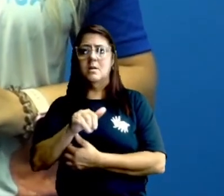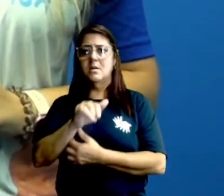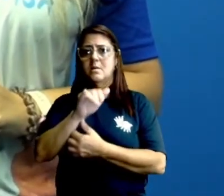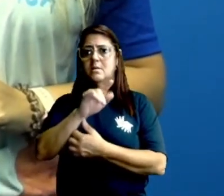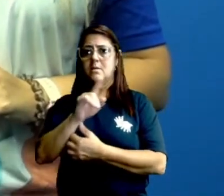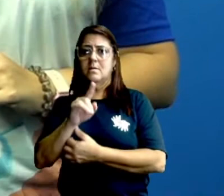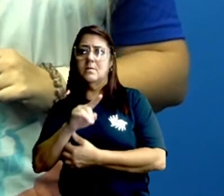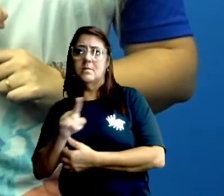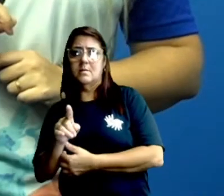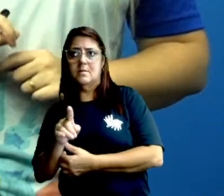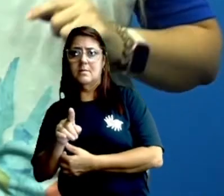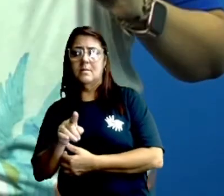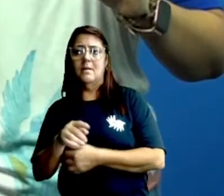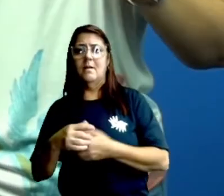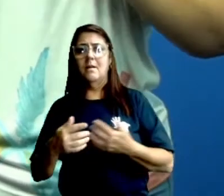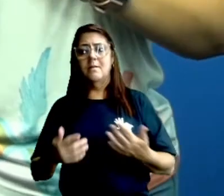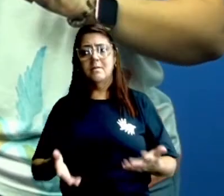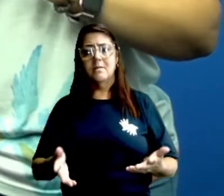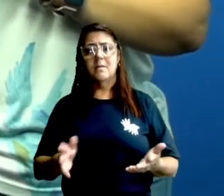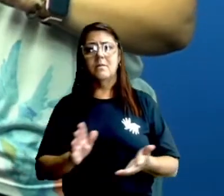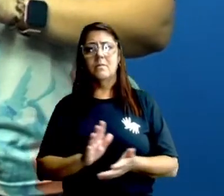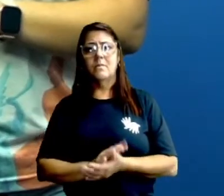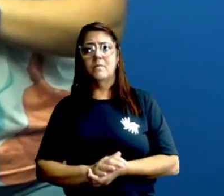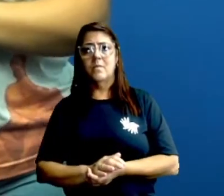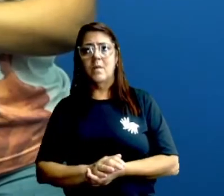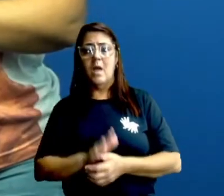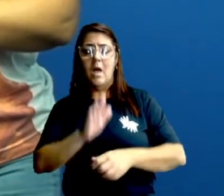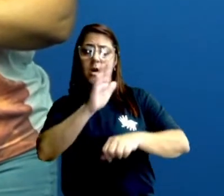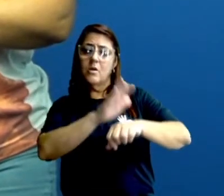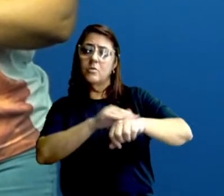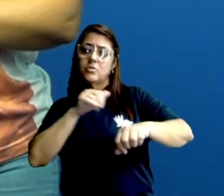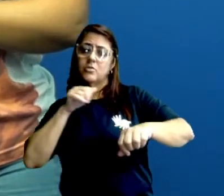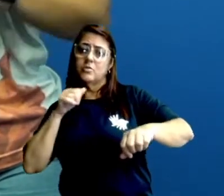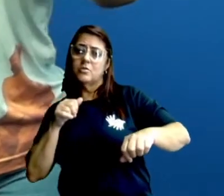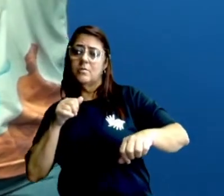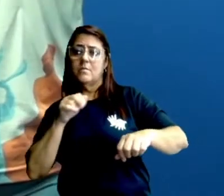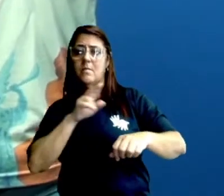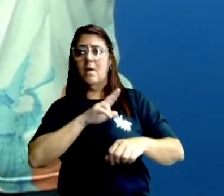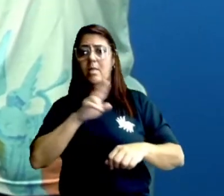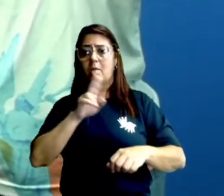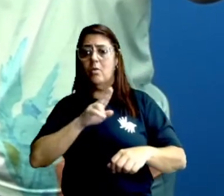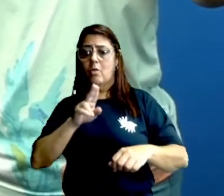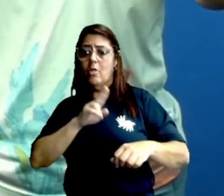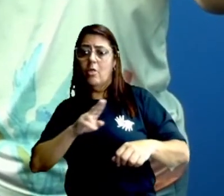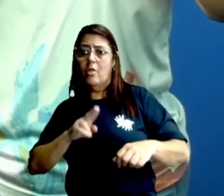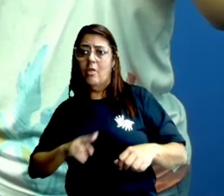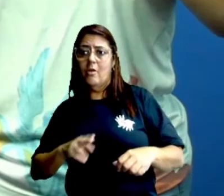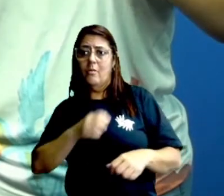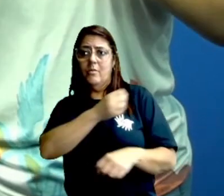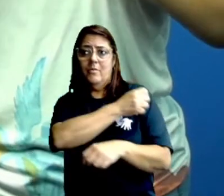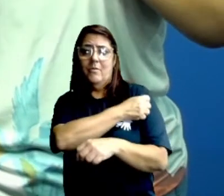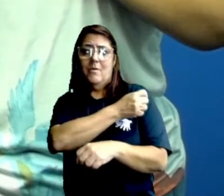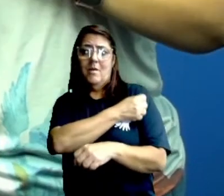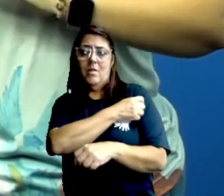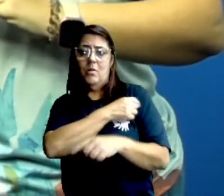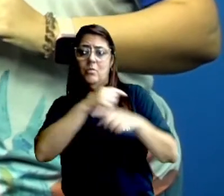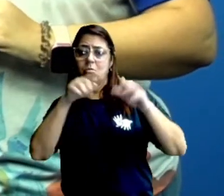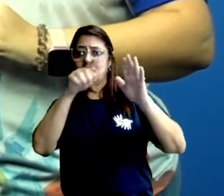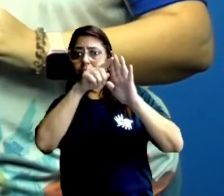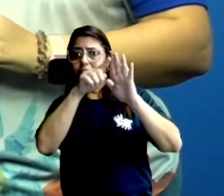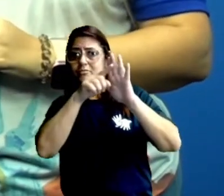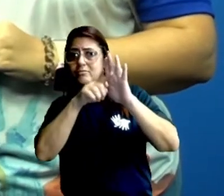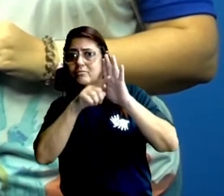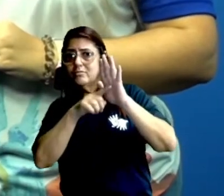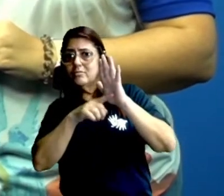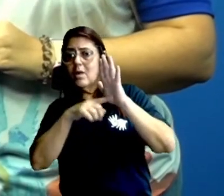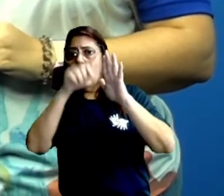X, Y e Z. Então, a ordem de chamada da nossa escola segue essa linha de